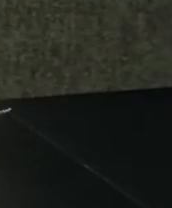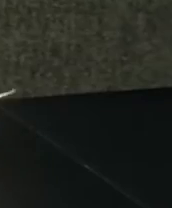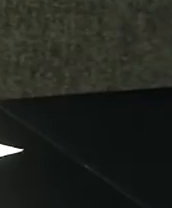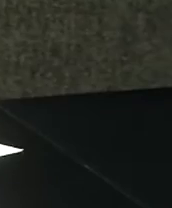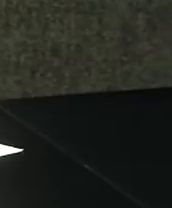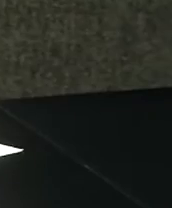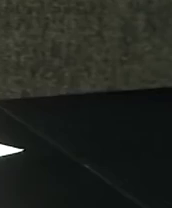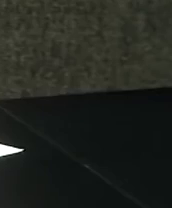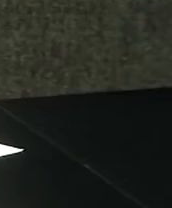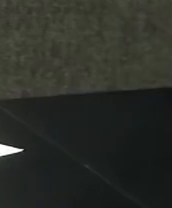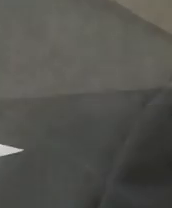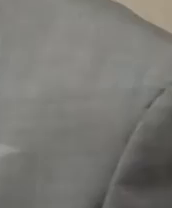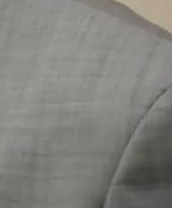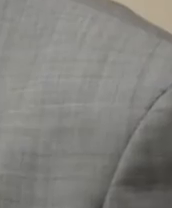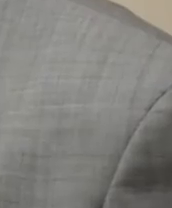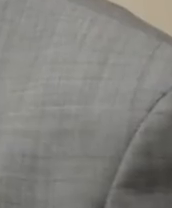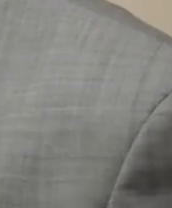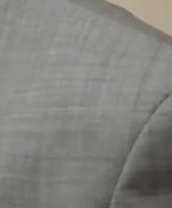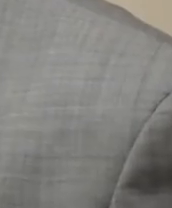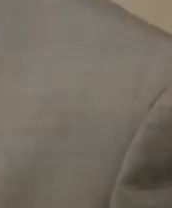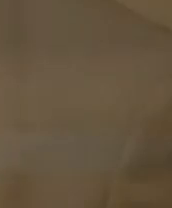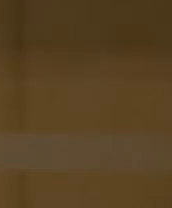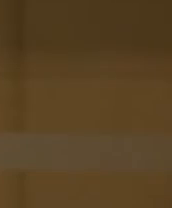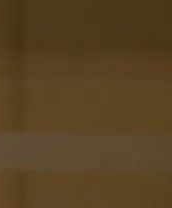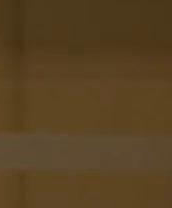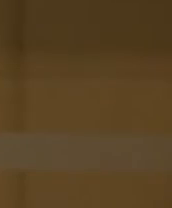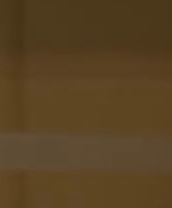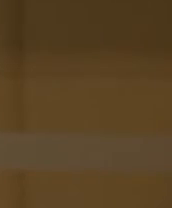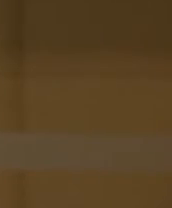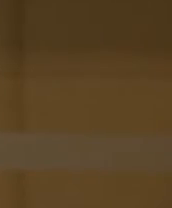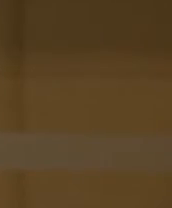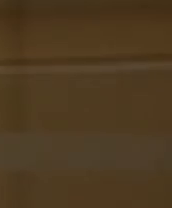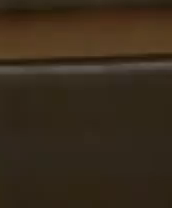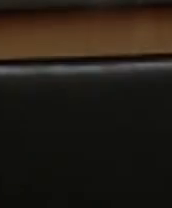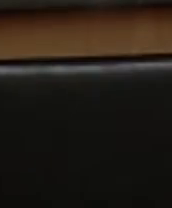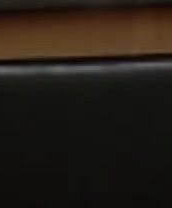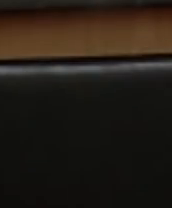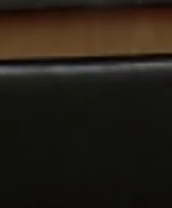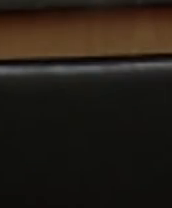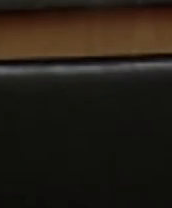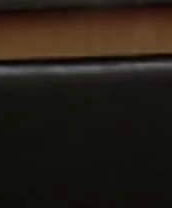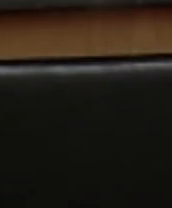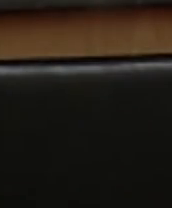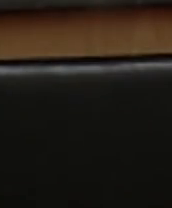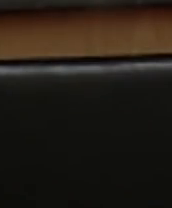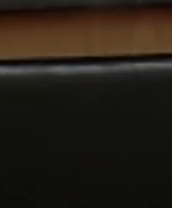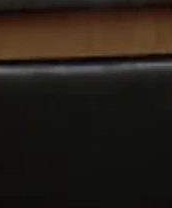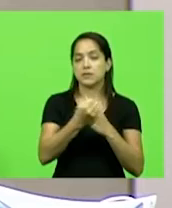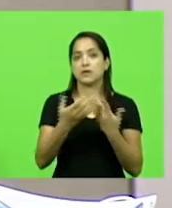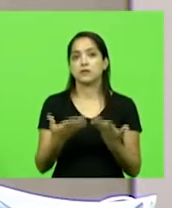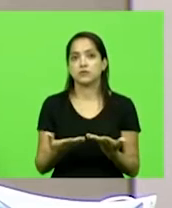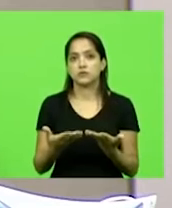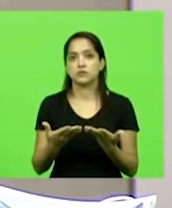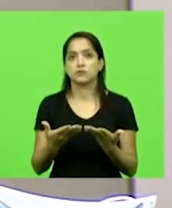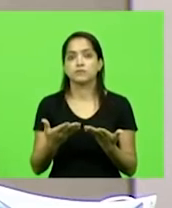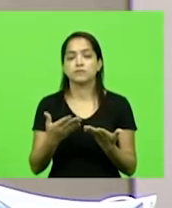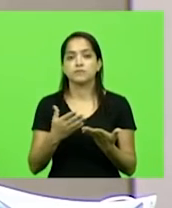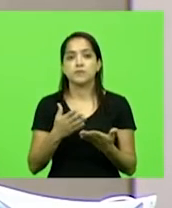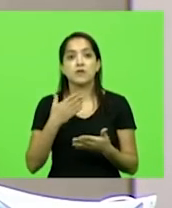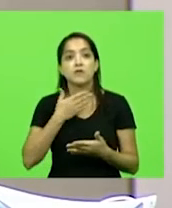por três anos antes de ser eleito primeiro vice-presidente e na gestão do deputado Júlio Garcia